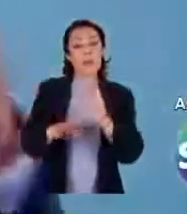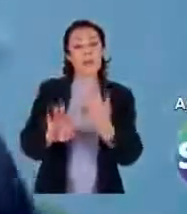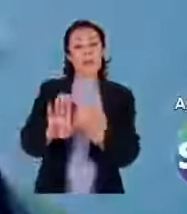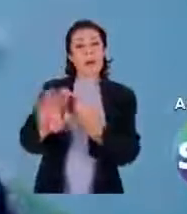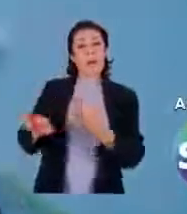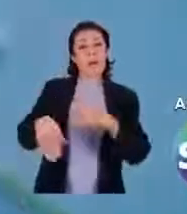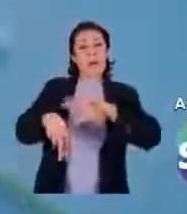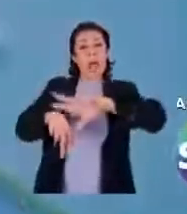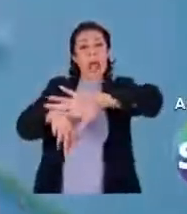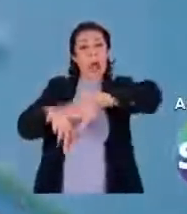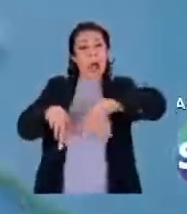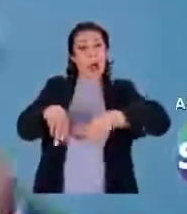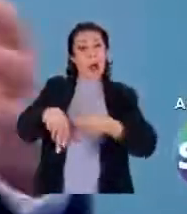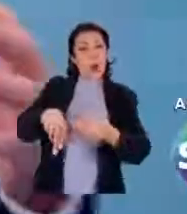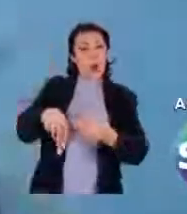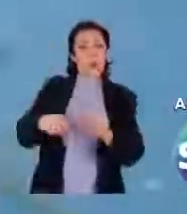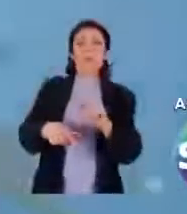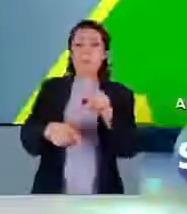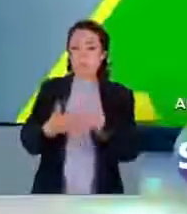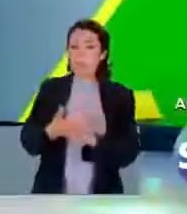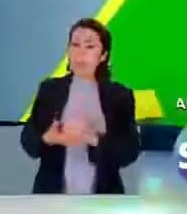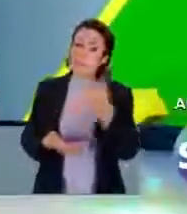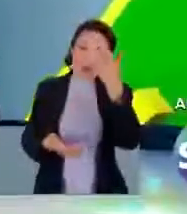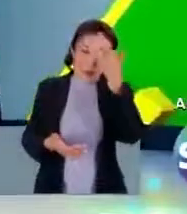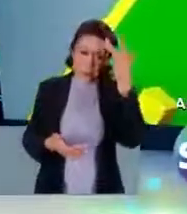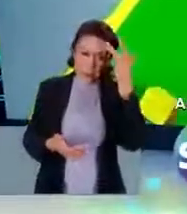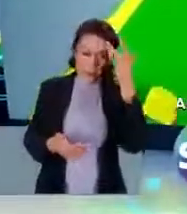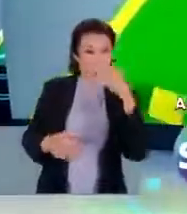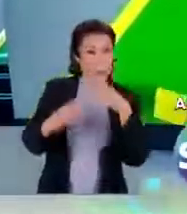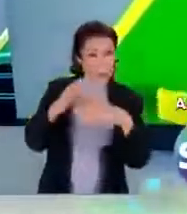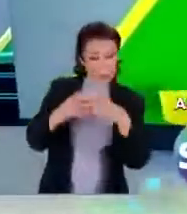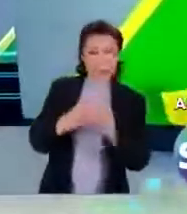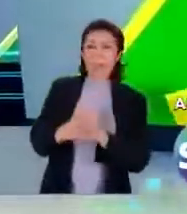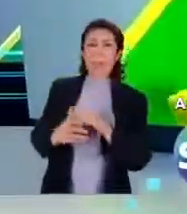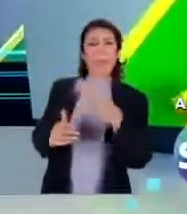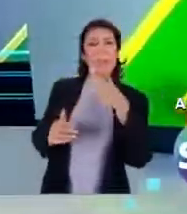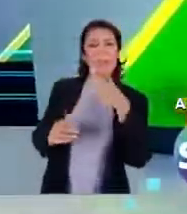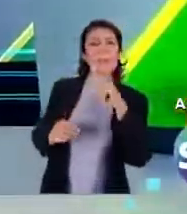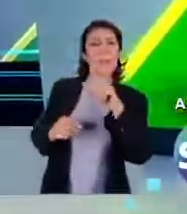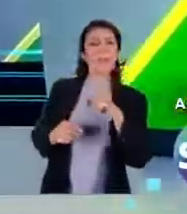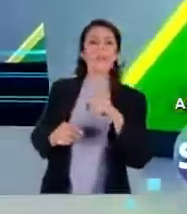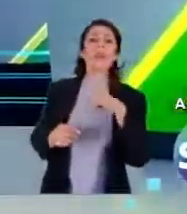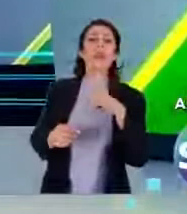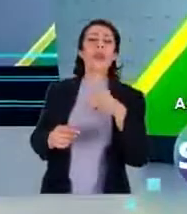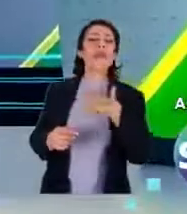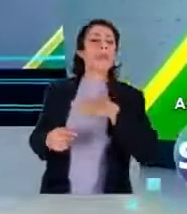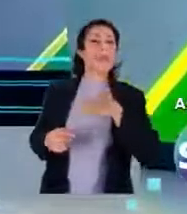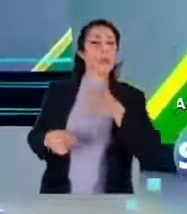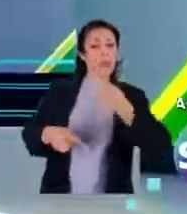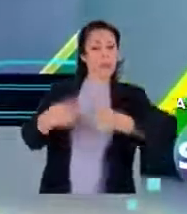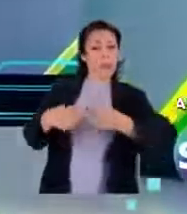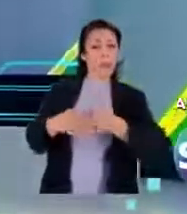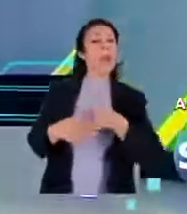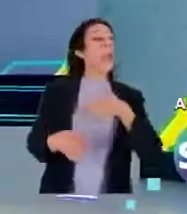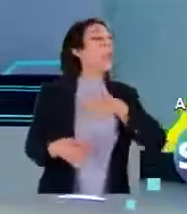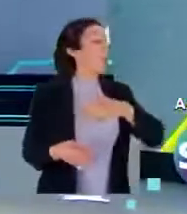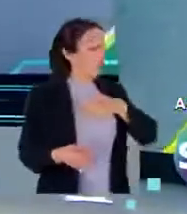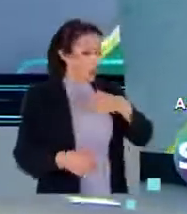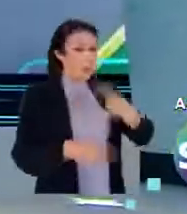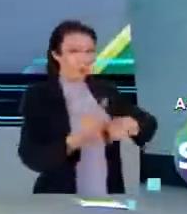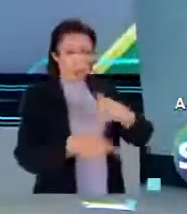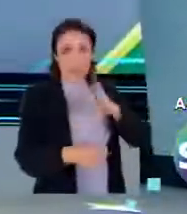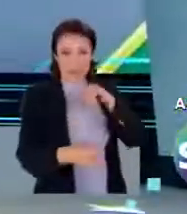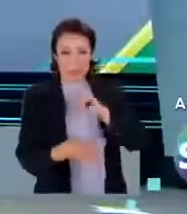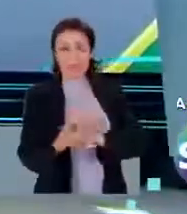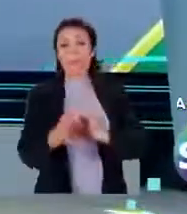Ratinho vamos raciocinar juntos você é uma pessoa da comunicação é Popular mas tem vocação política você tem sensibilidade gosta de política